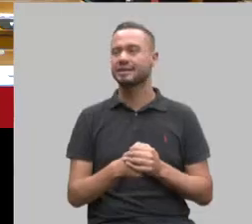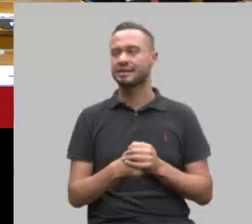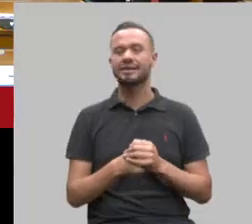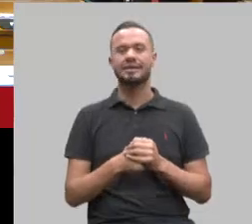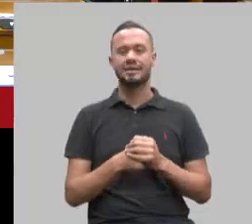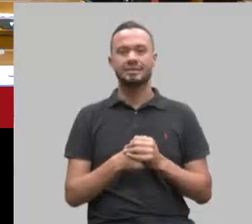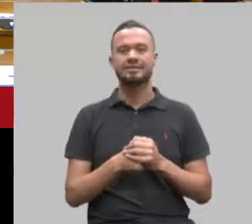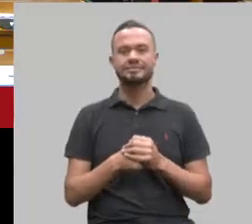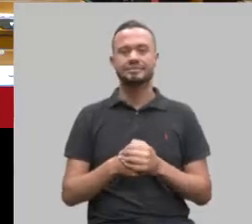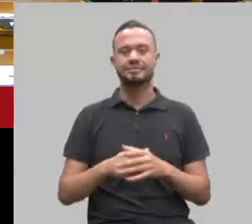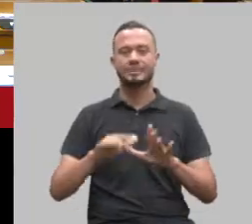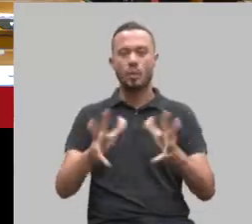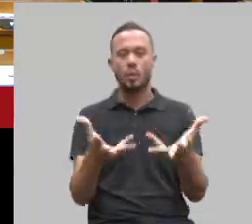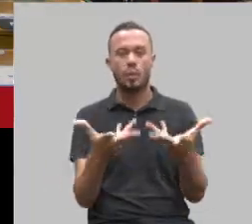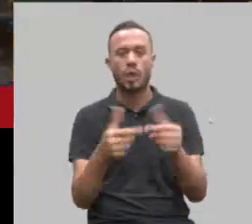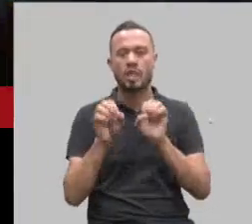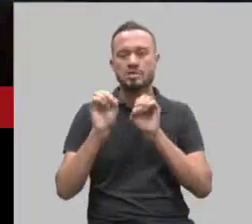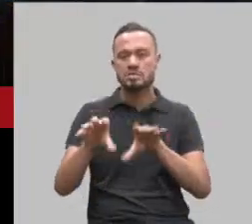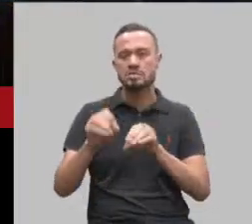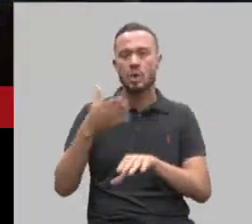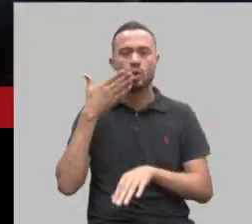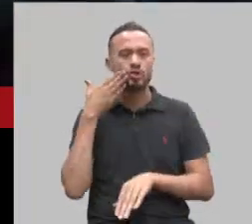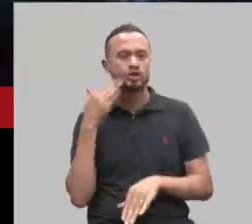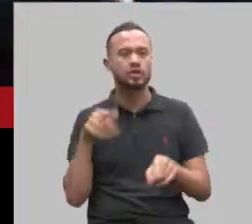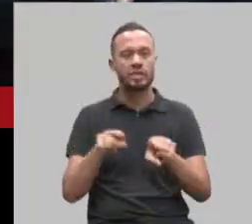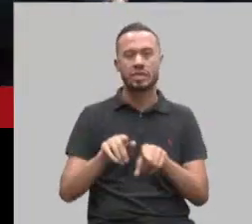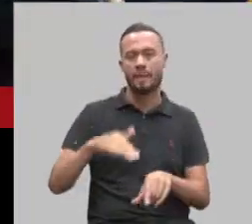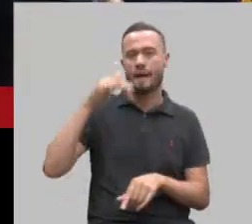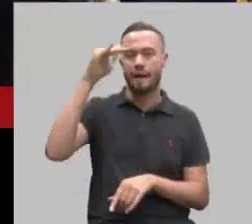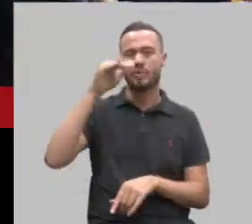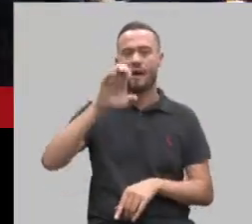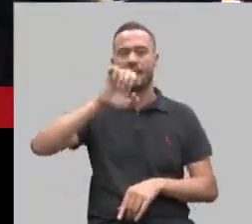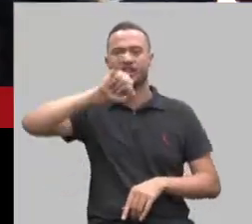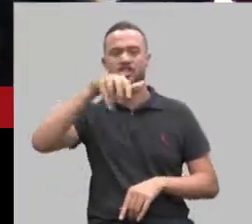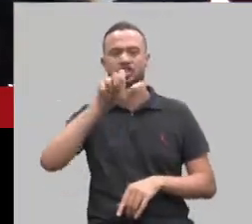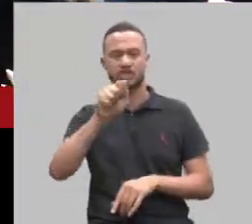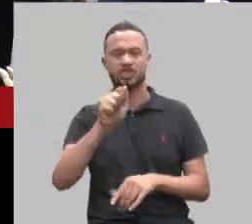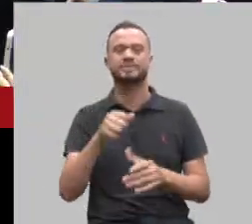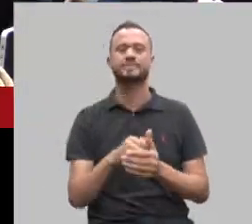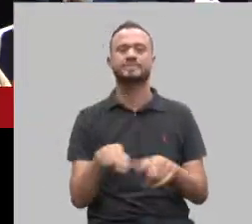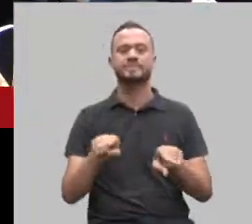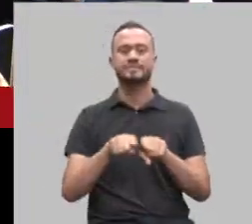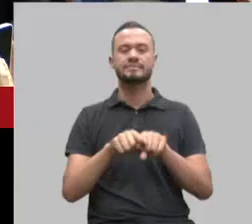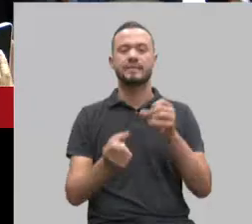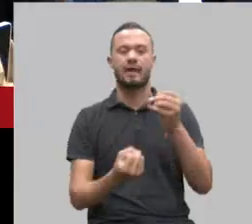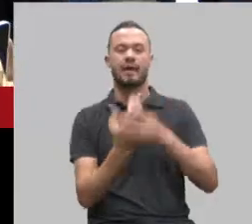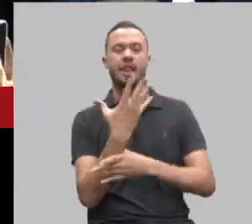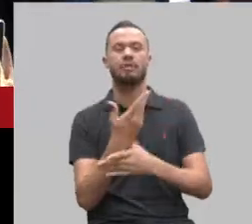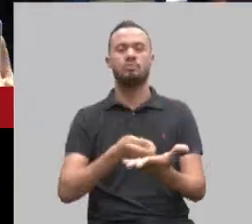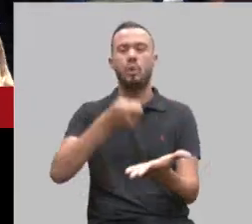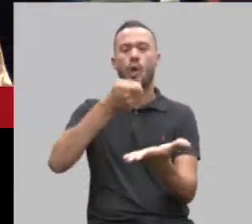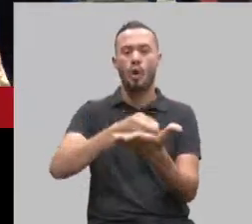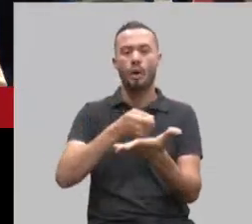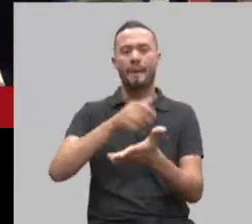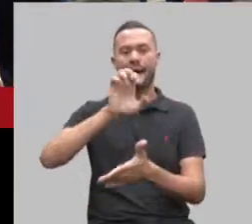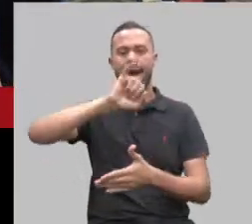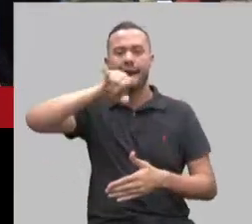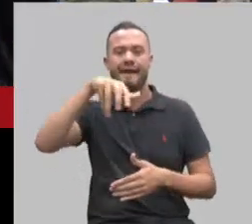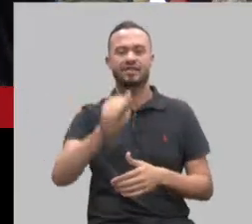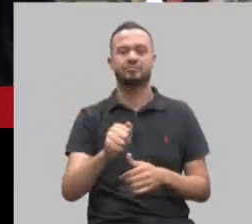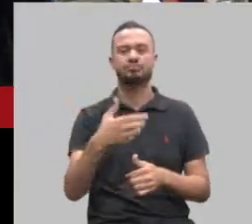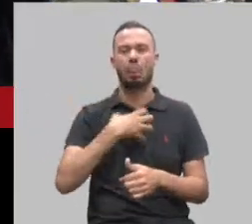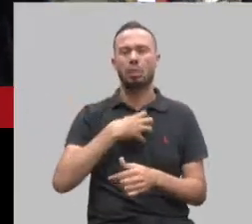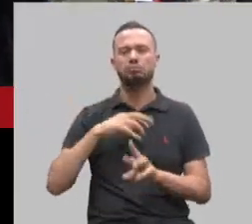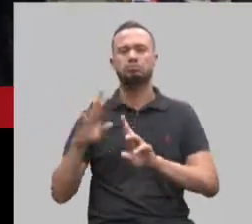do ensino de Jovens e Adultos o EJA a implementação obrigatória do EJA num formato